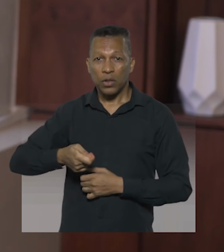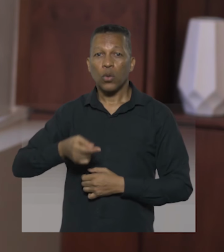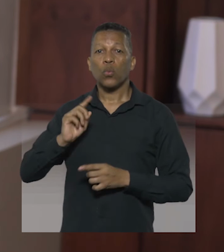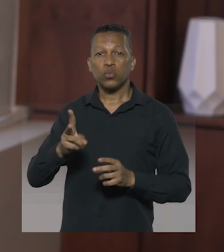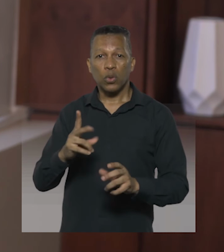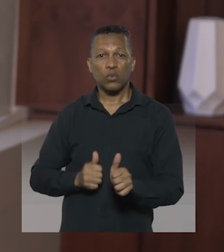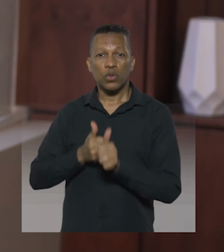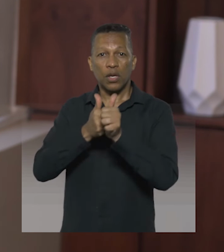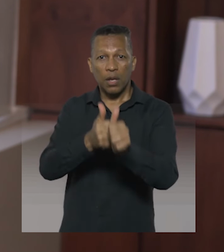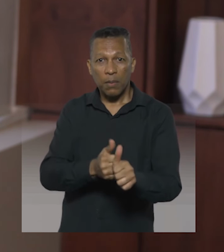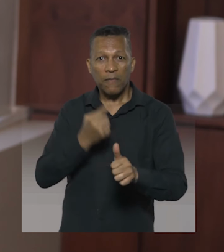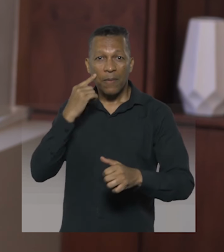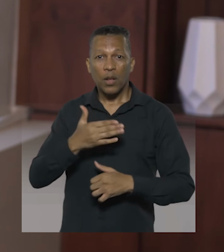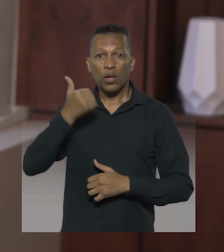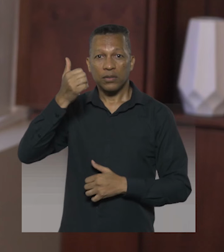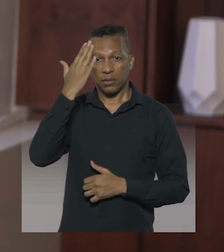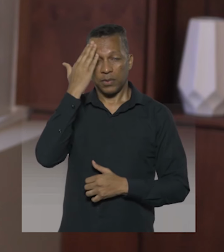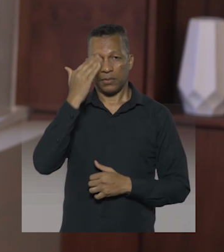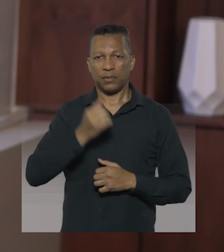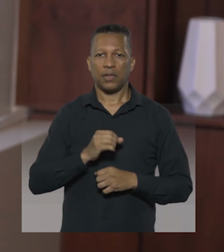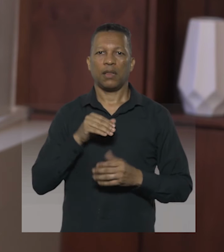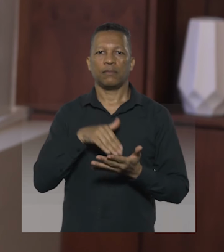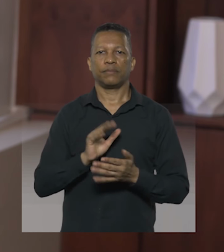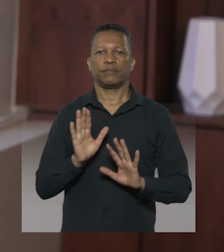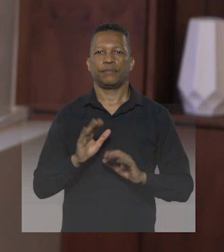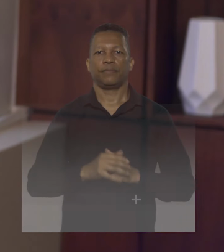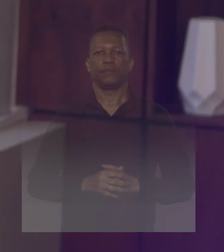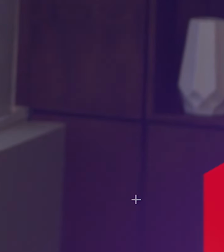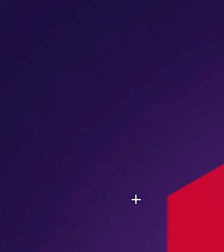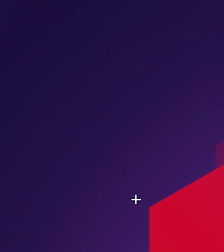nos seguindo para mais atualizações sobre o cenário econômico. Até a próxima!